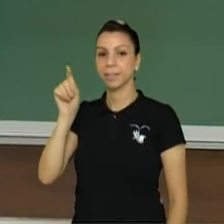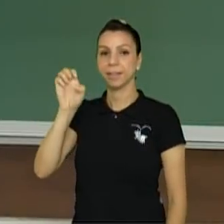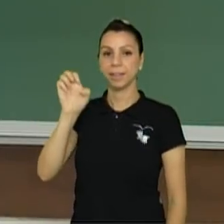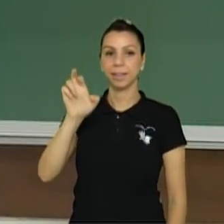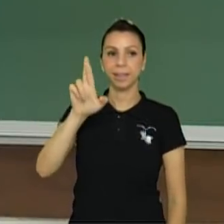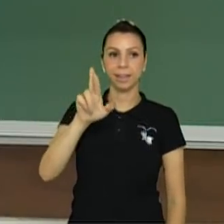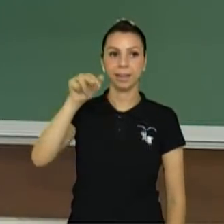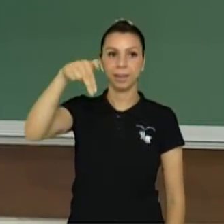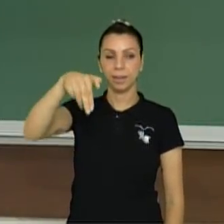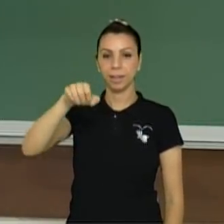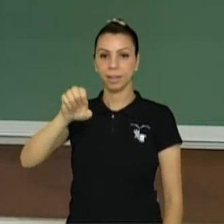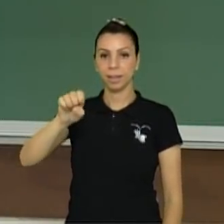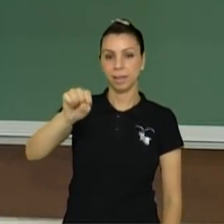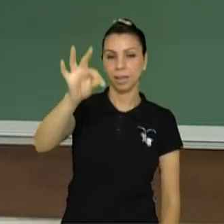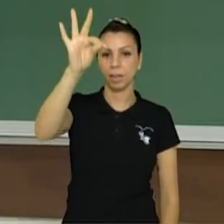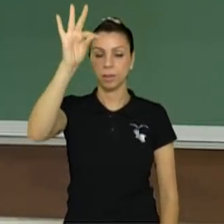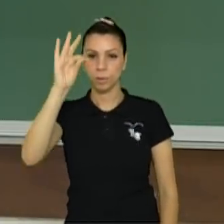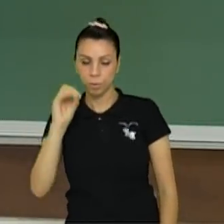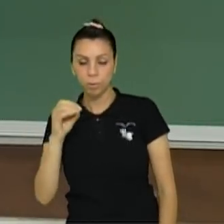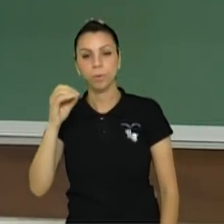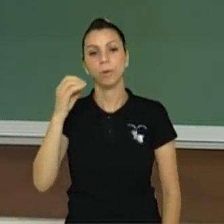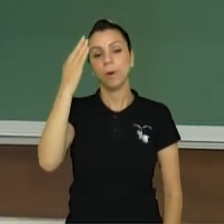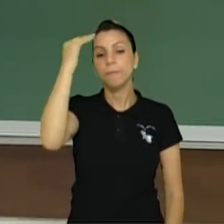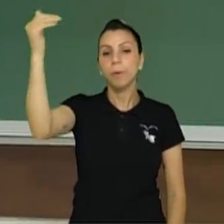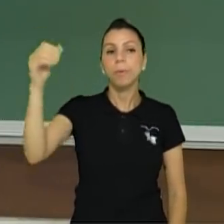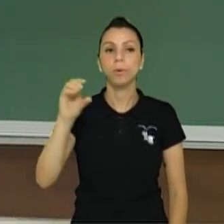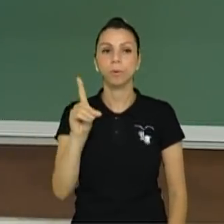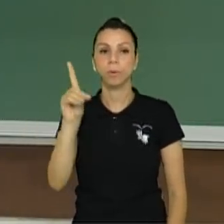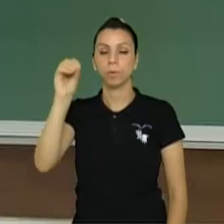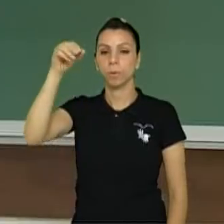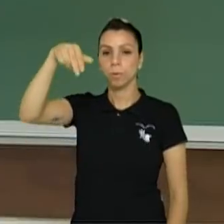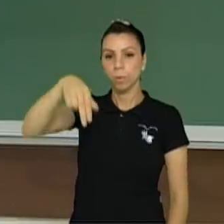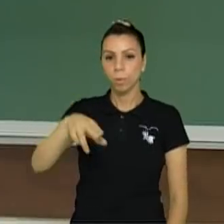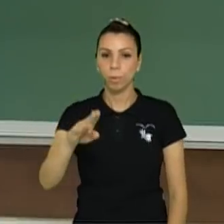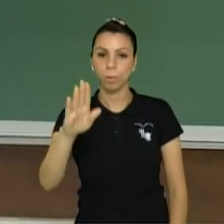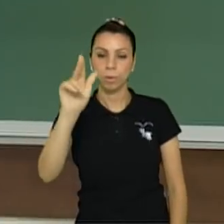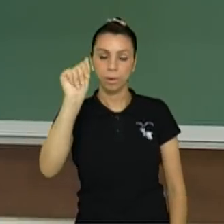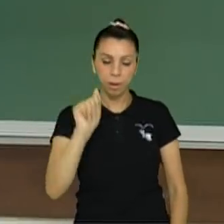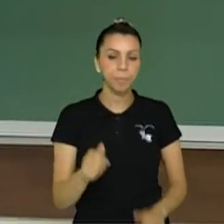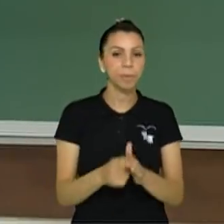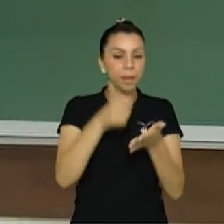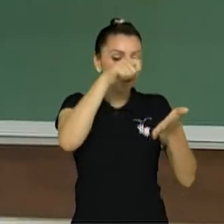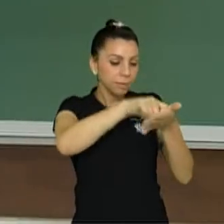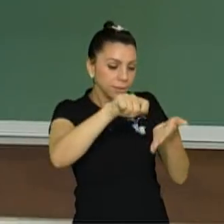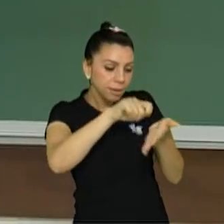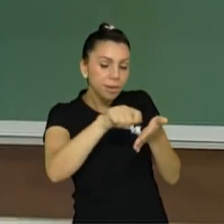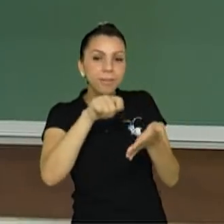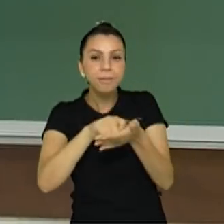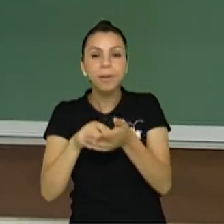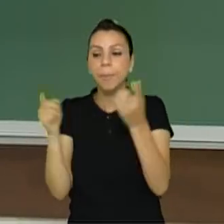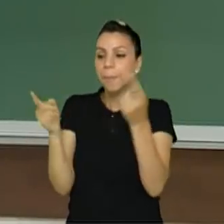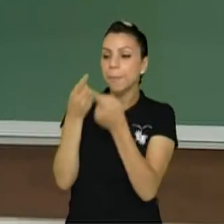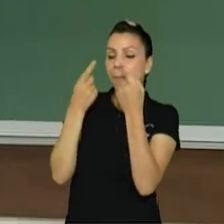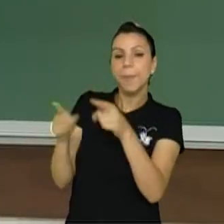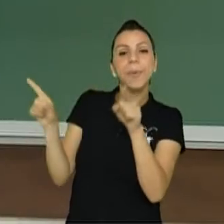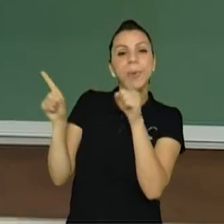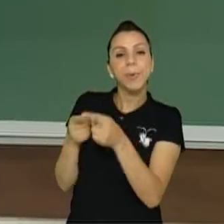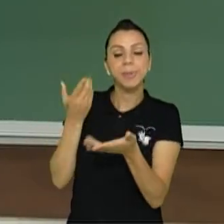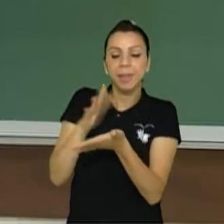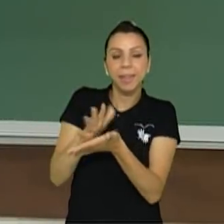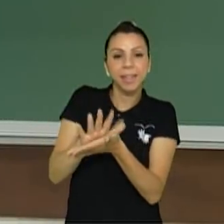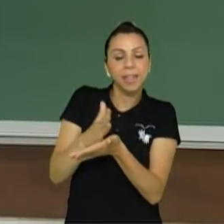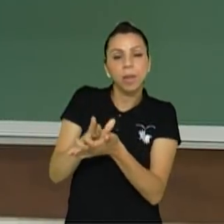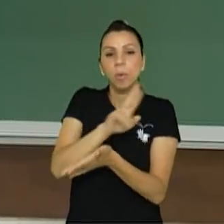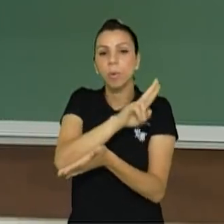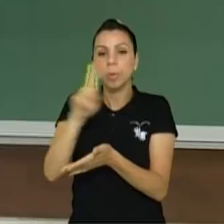popular Donga e Mauro de Almeida, eles escreveram um samba chamado Pelo Telefone.